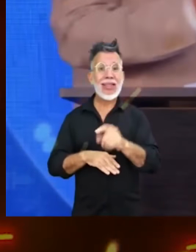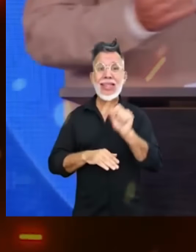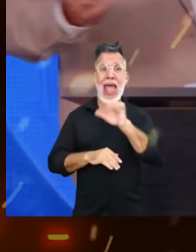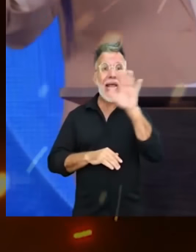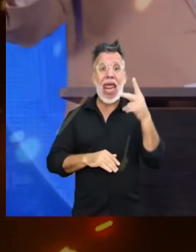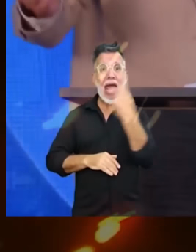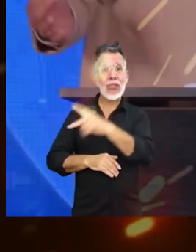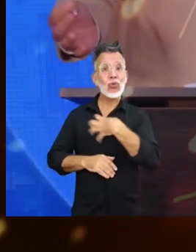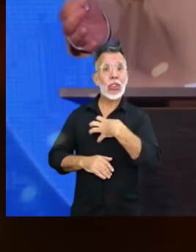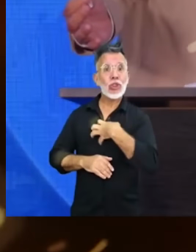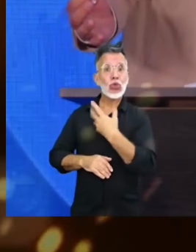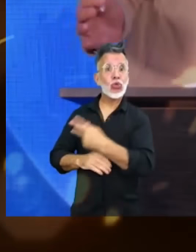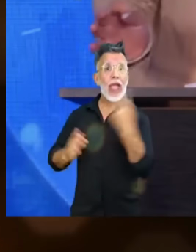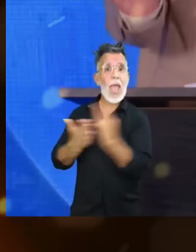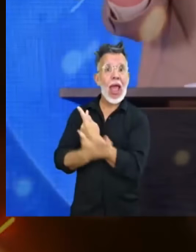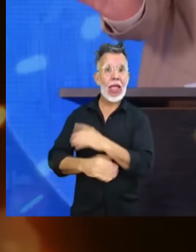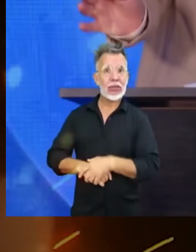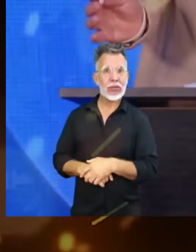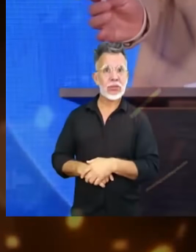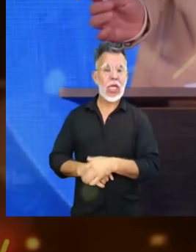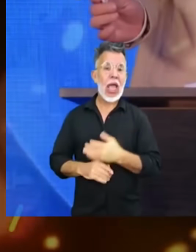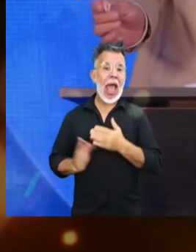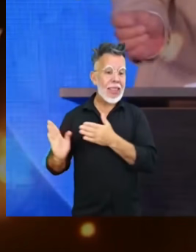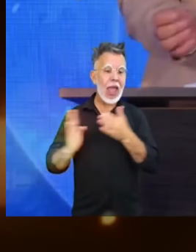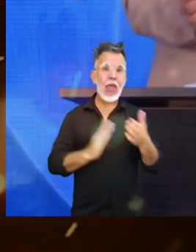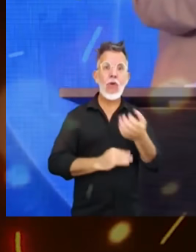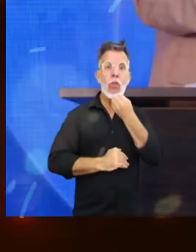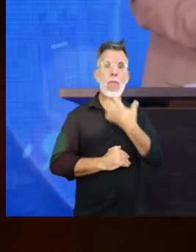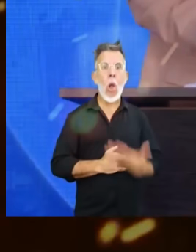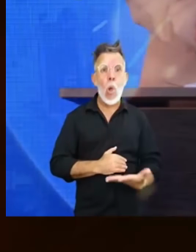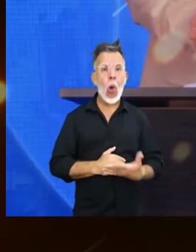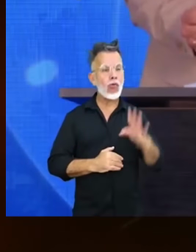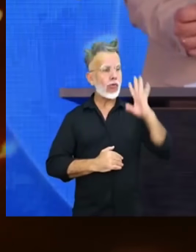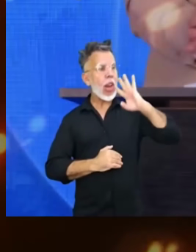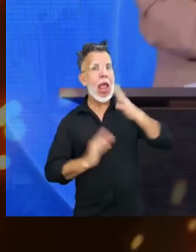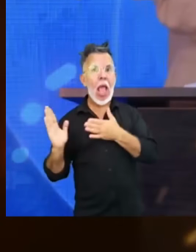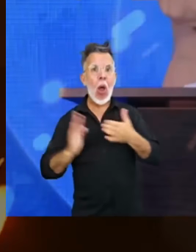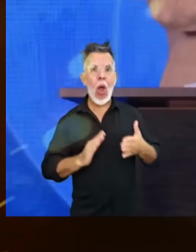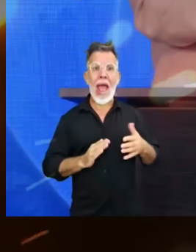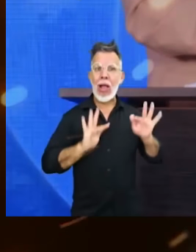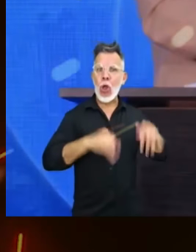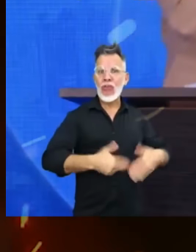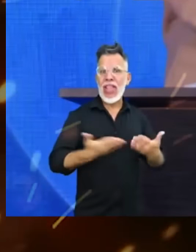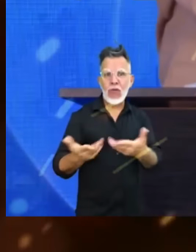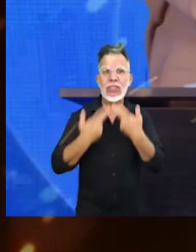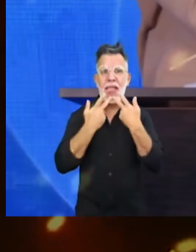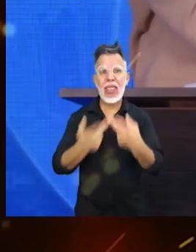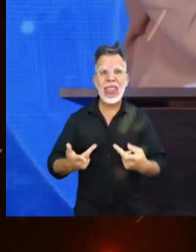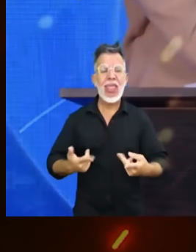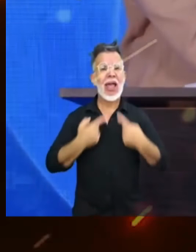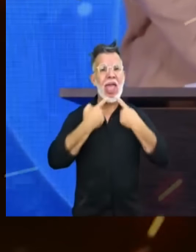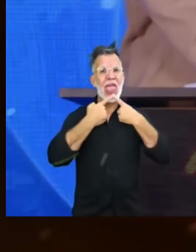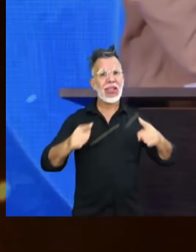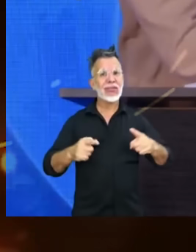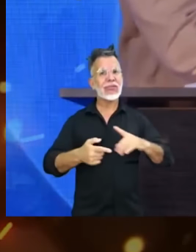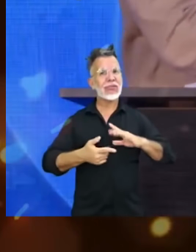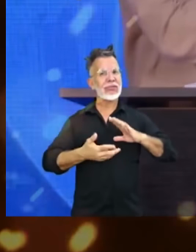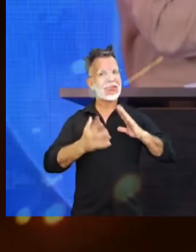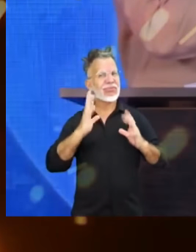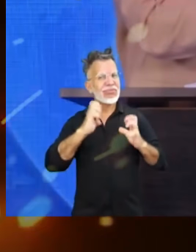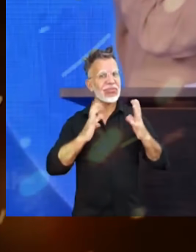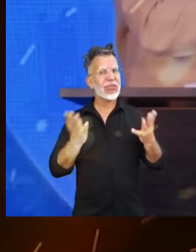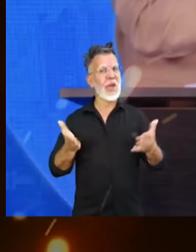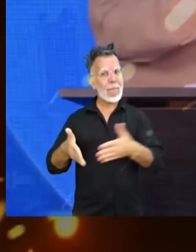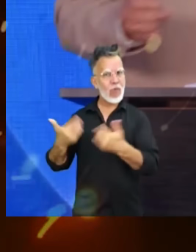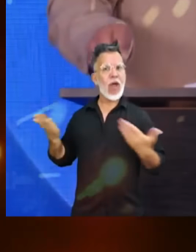por favor Foi tudo tão bom foi tudo muito legal agora nas considerações finais senhor tá querendo entornar o caldo por favor candidato é